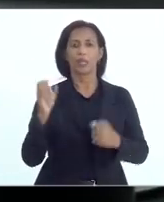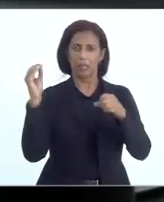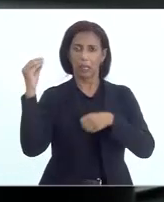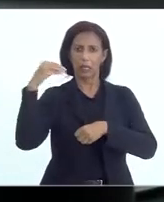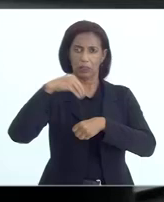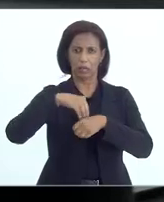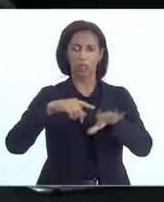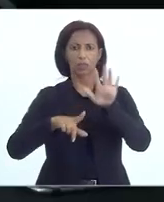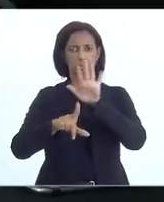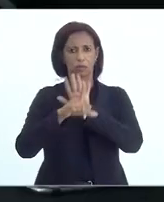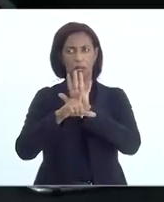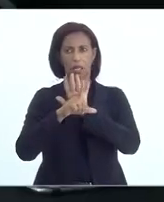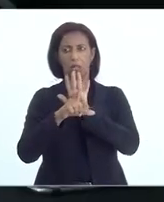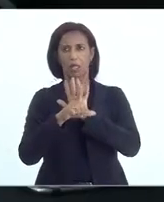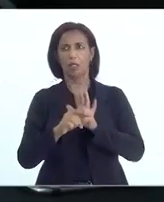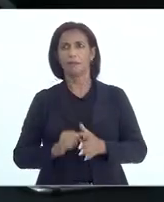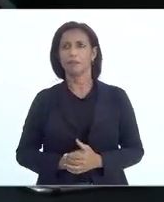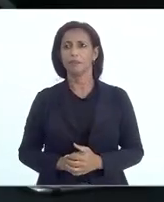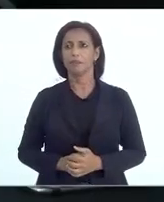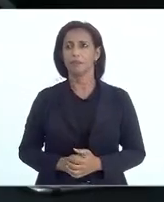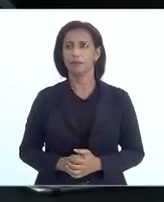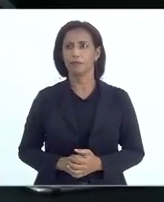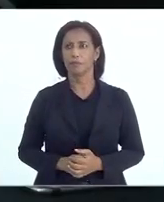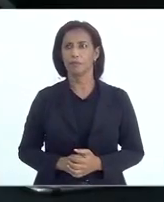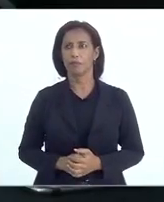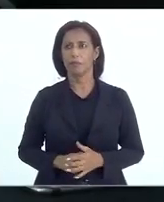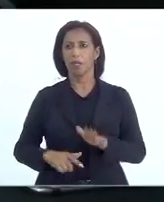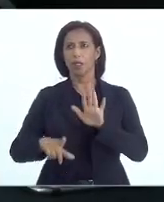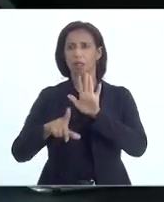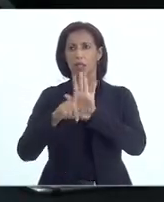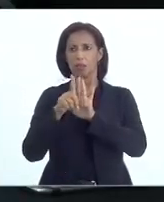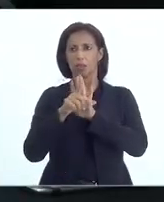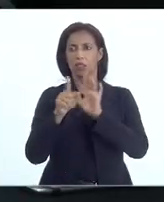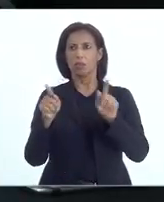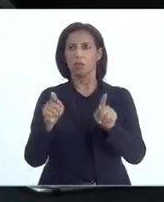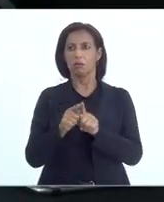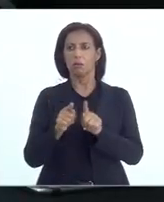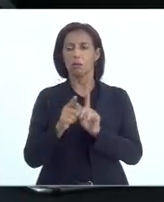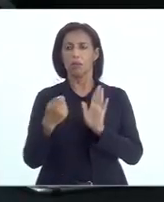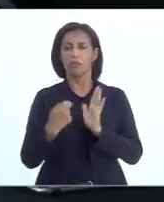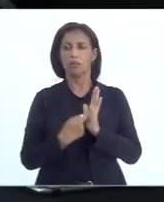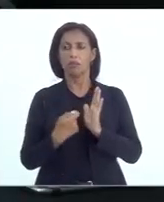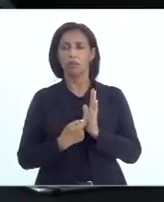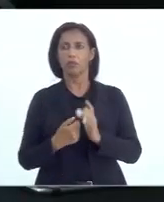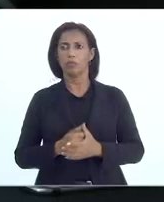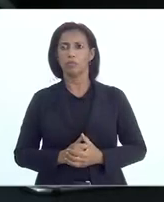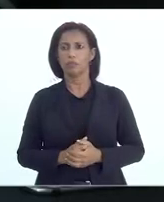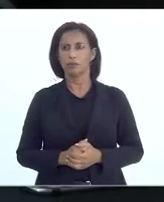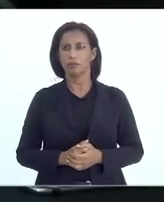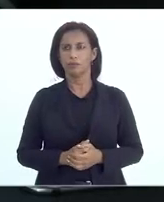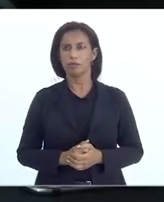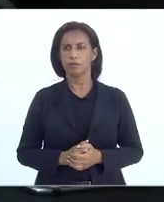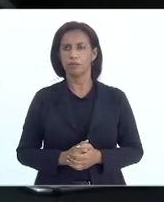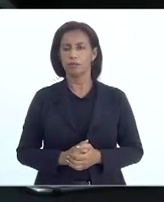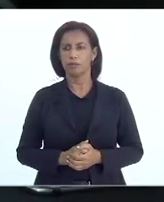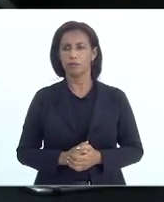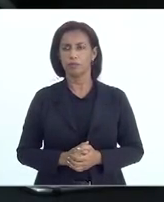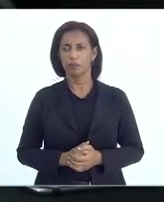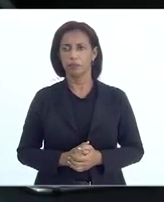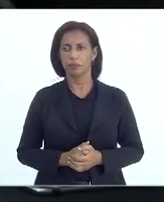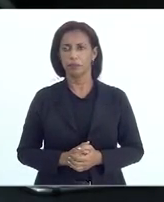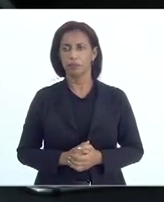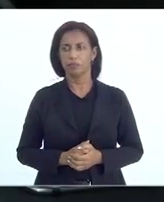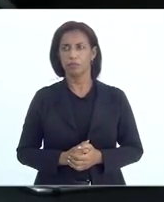naquela naquele tópico do edital e na legislação também em vigor bom